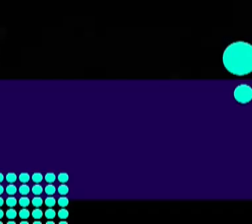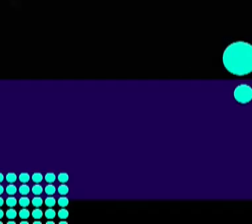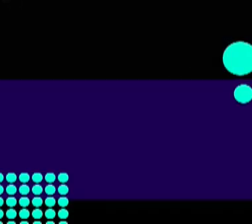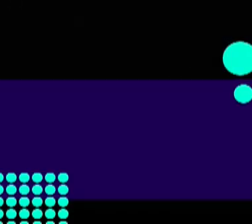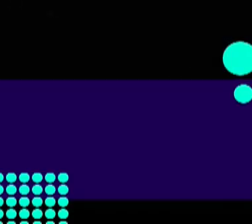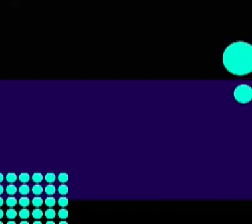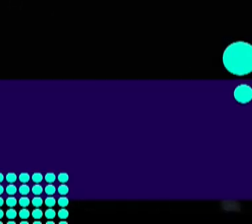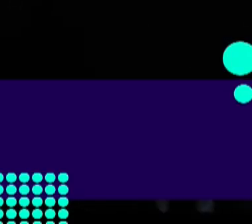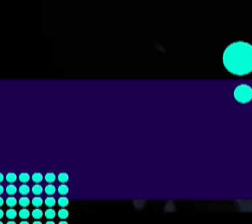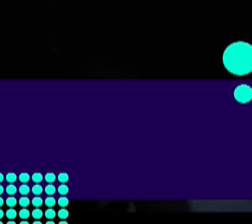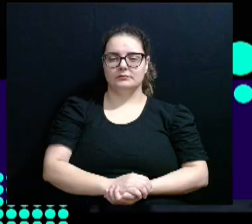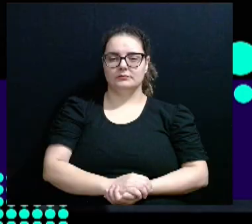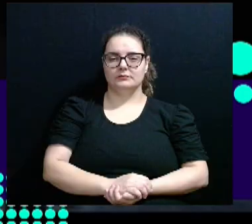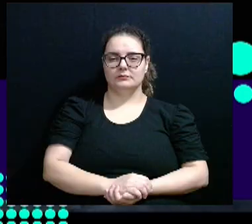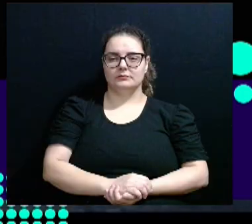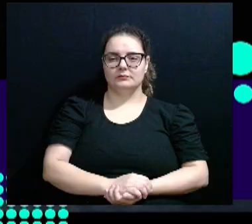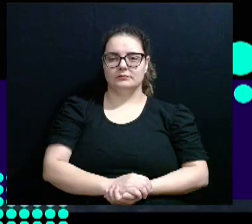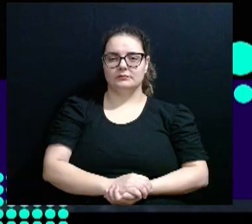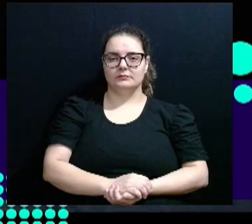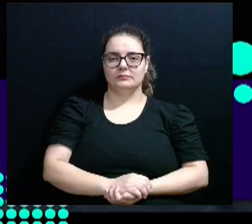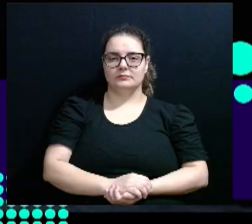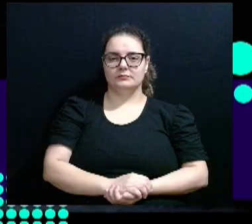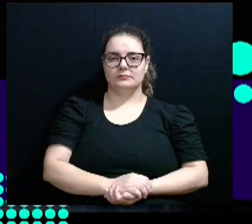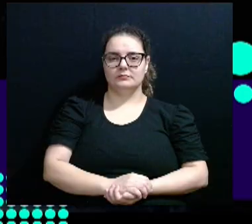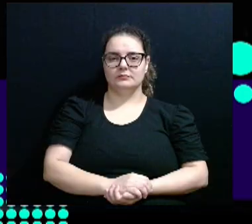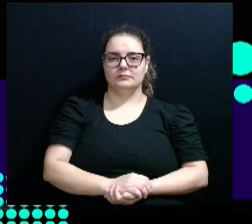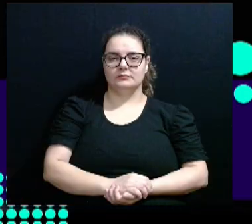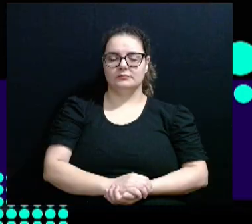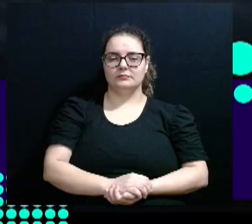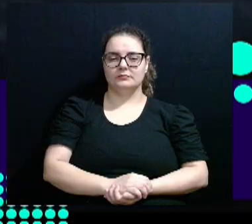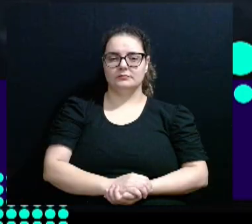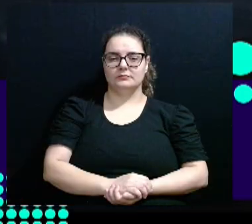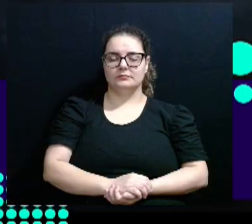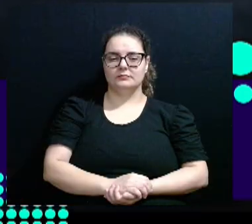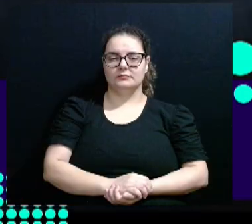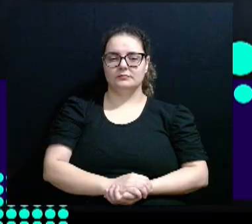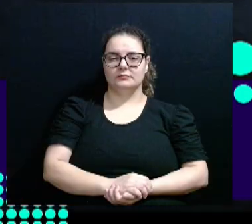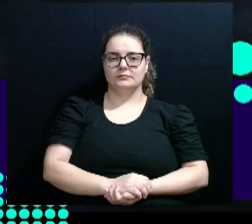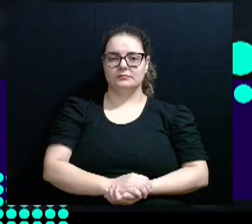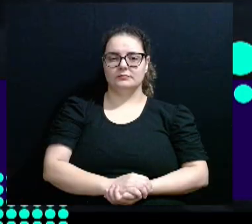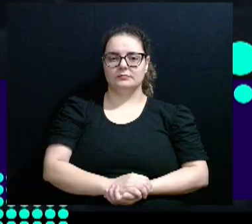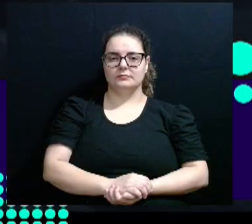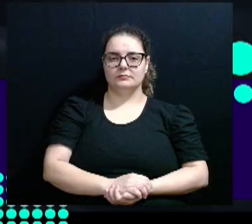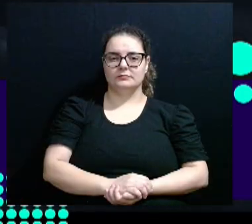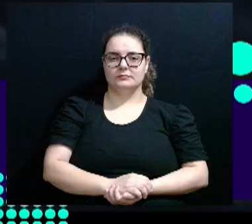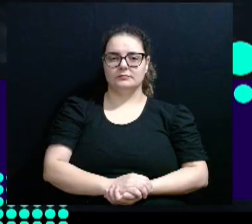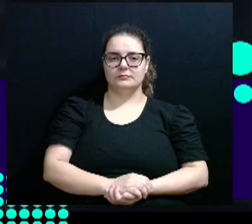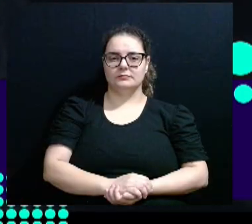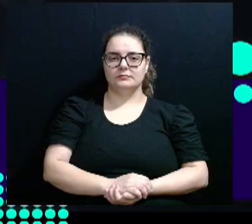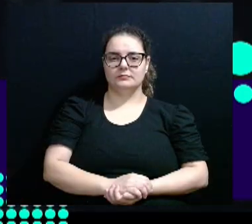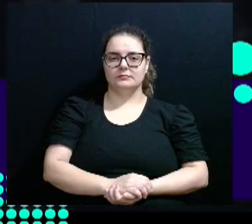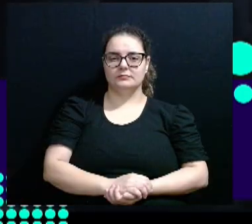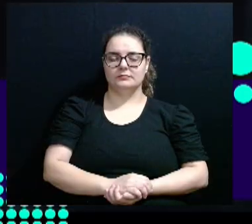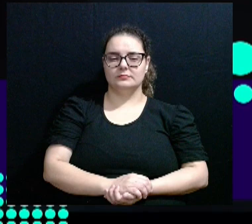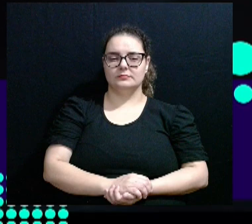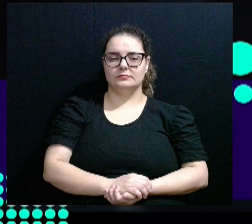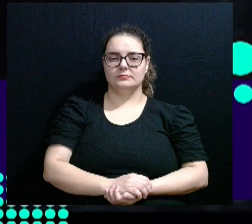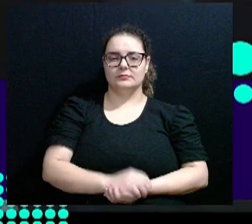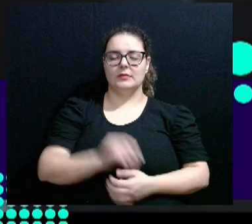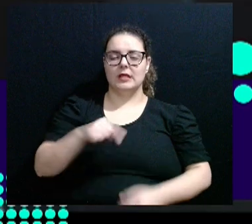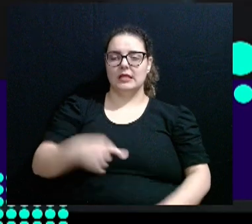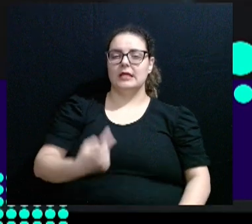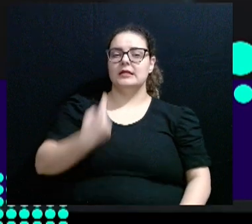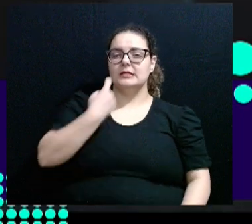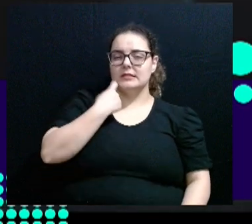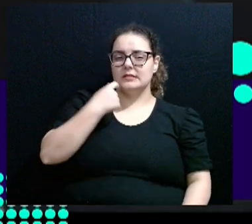No Miss Campinas também tem cinema. Nesta sexta-feira, às 7h30 da noite, com classificação de